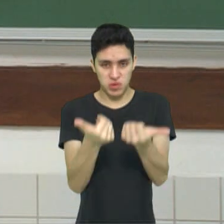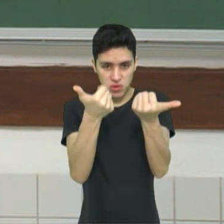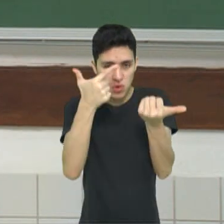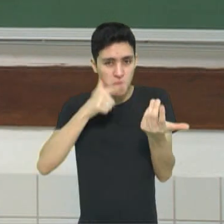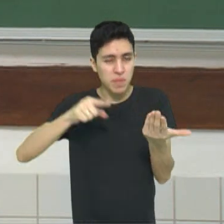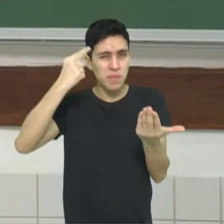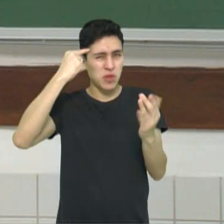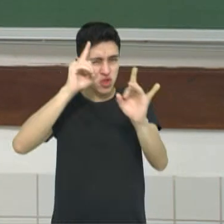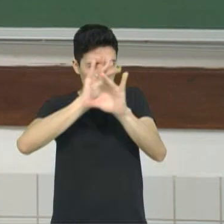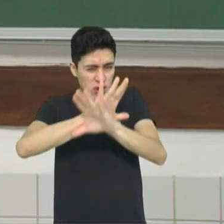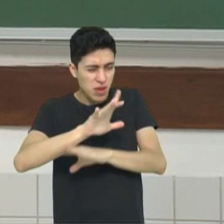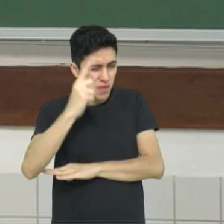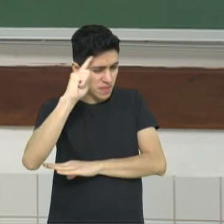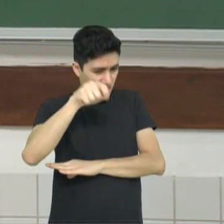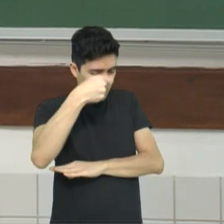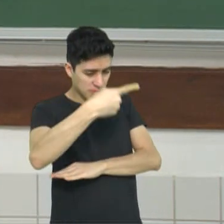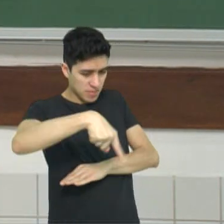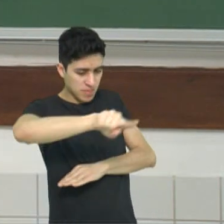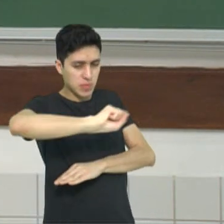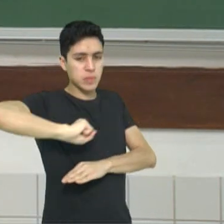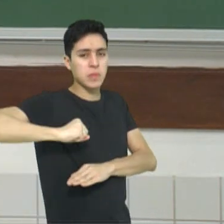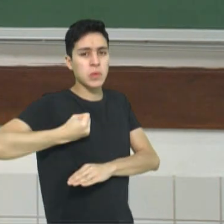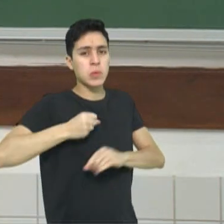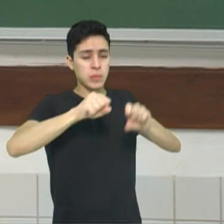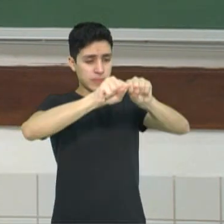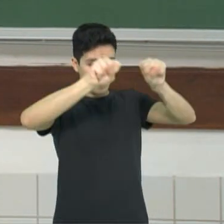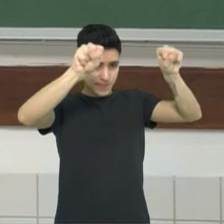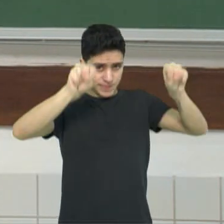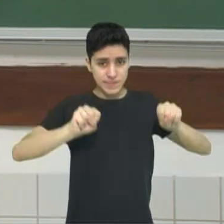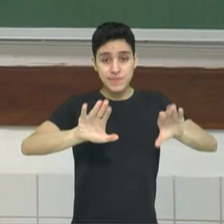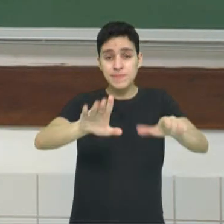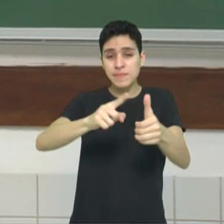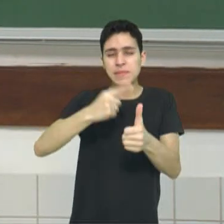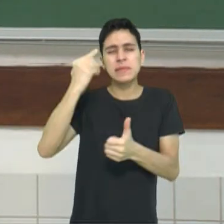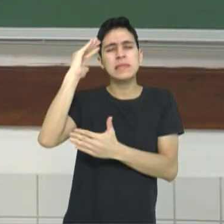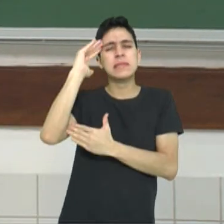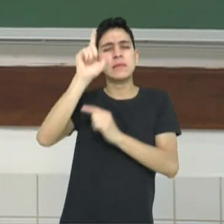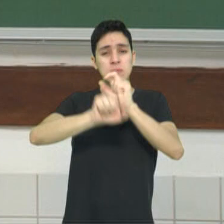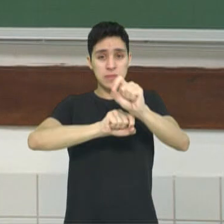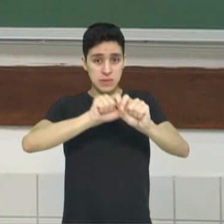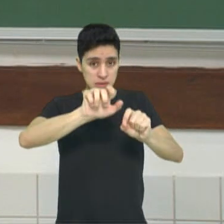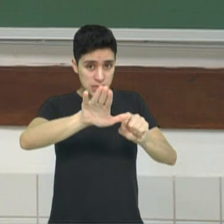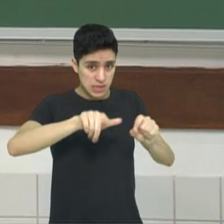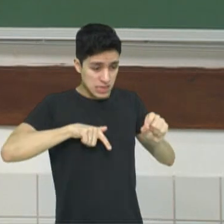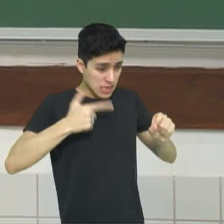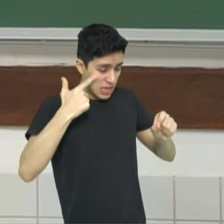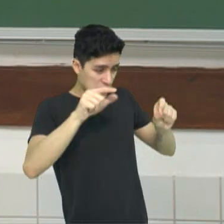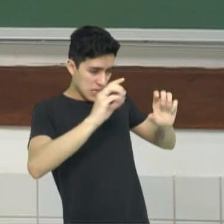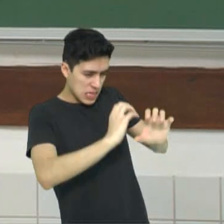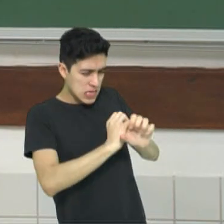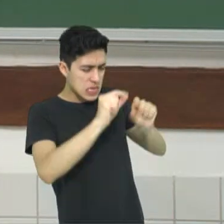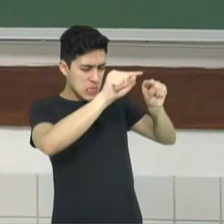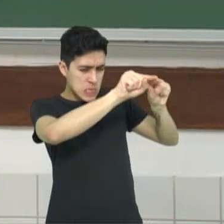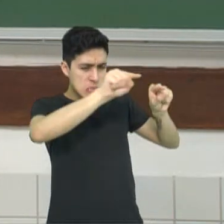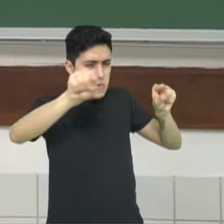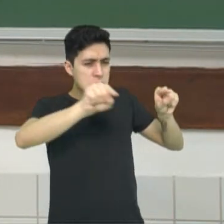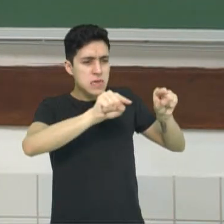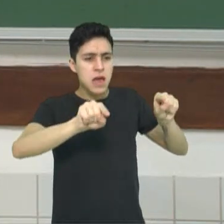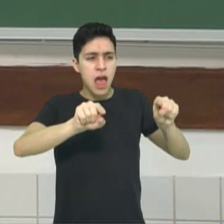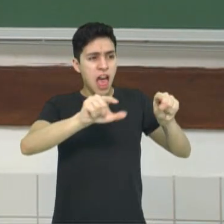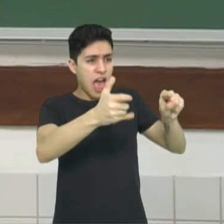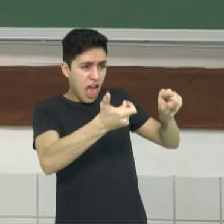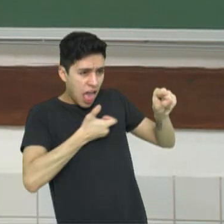Conseguiu pensar nesse sistema? Você precisa entender que quando você tem um problema e está sendo pedido para você